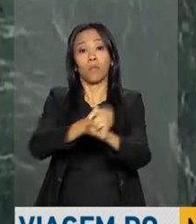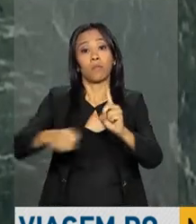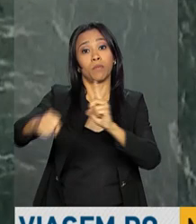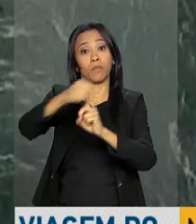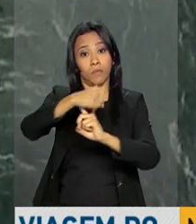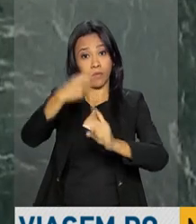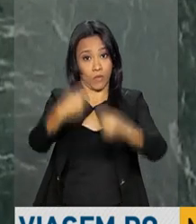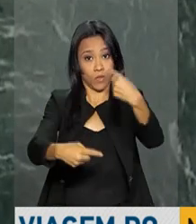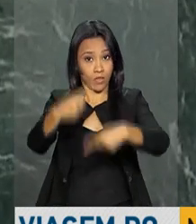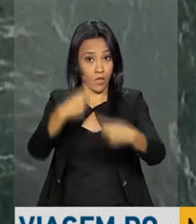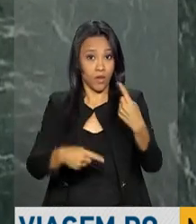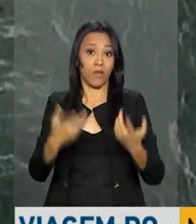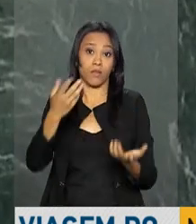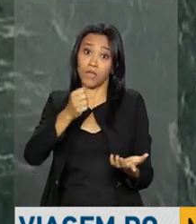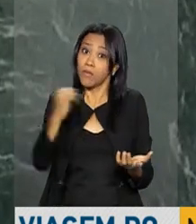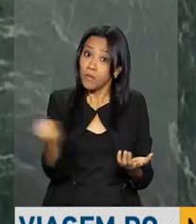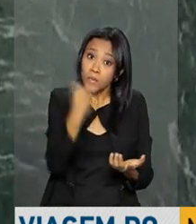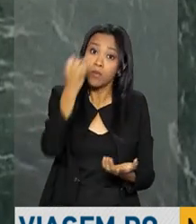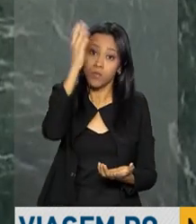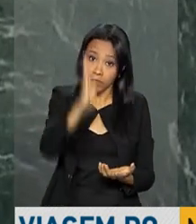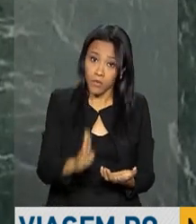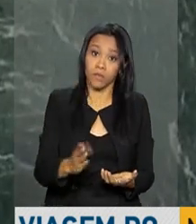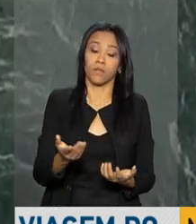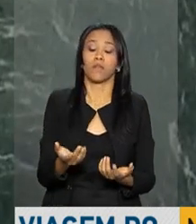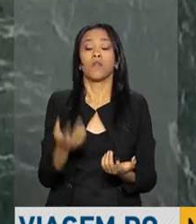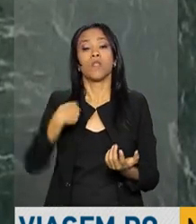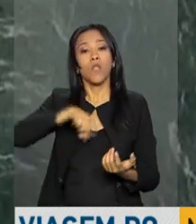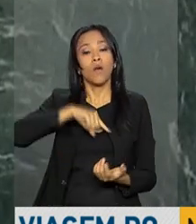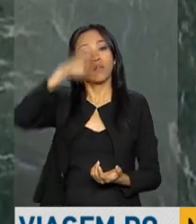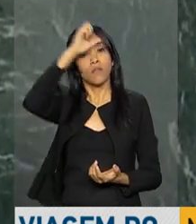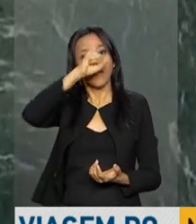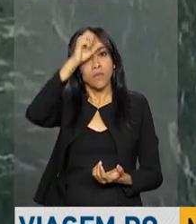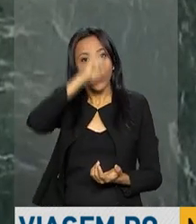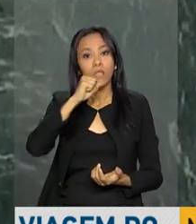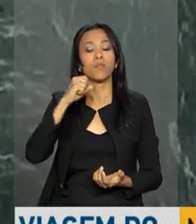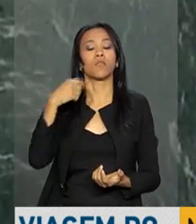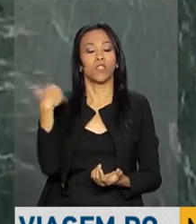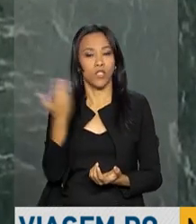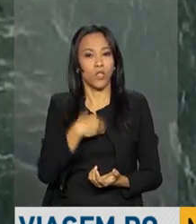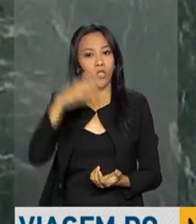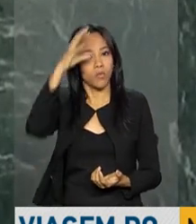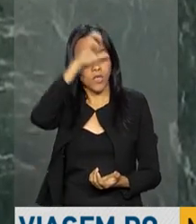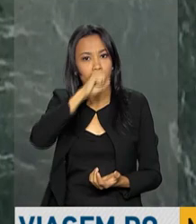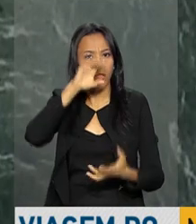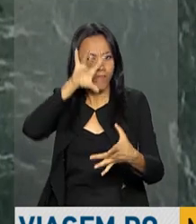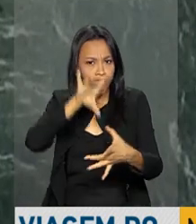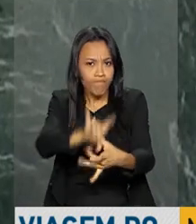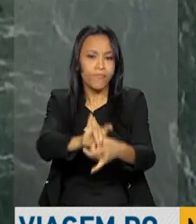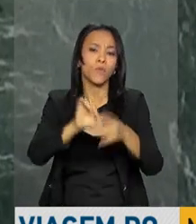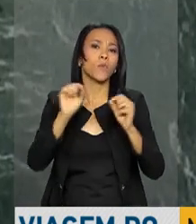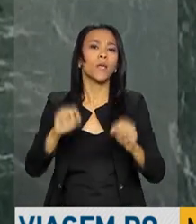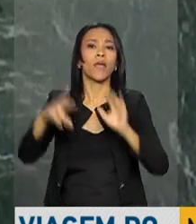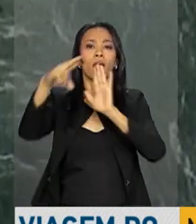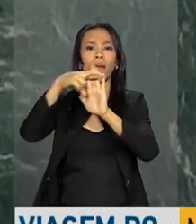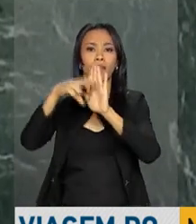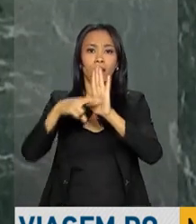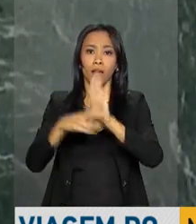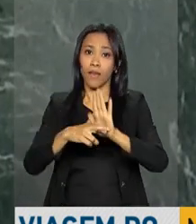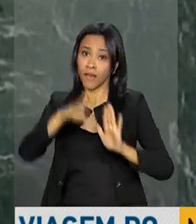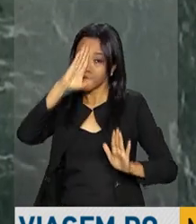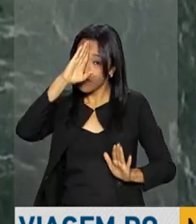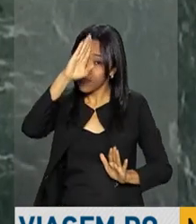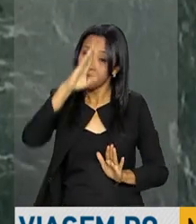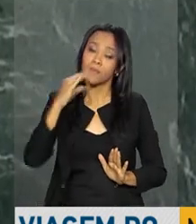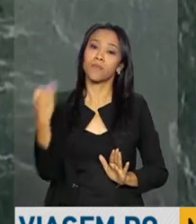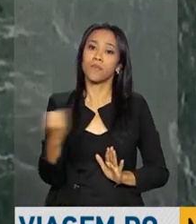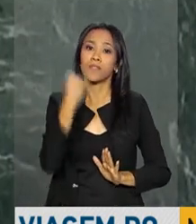como o nosso. Aprendemos e estamos aplicando na prática esta regra elementar.